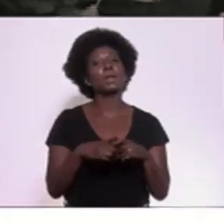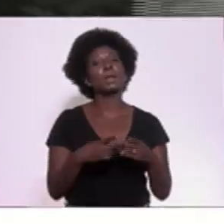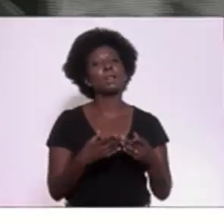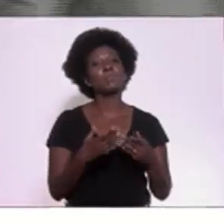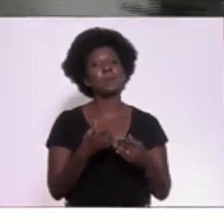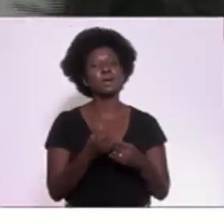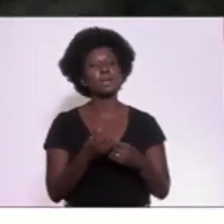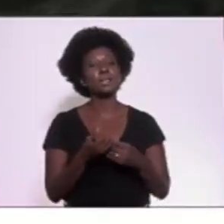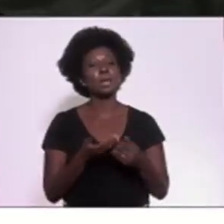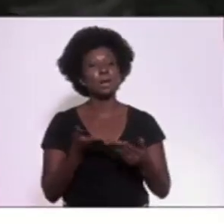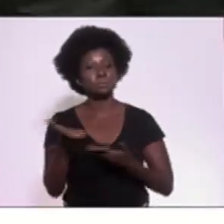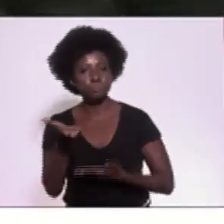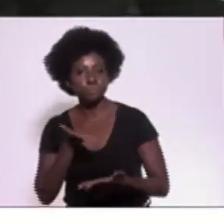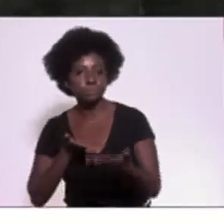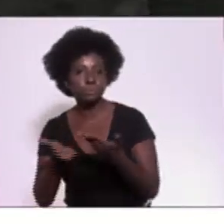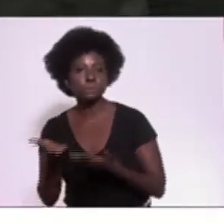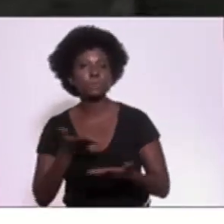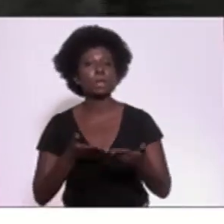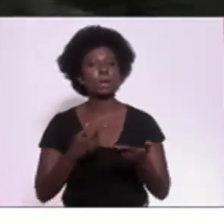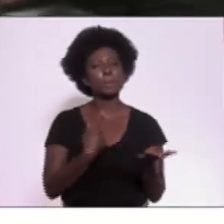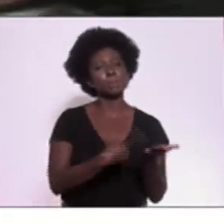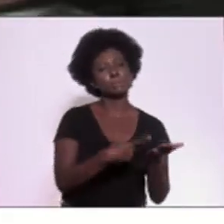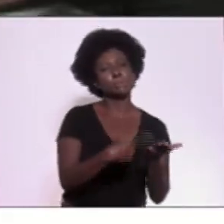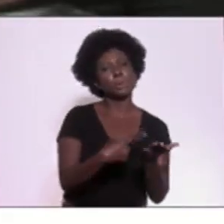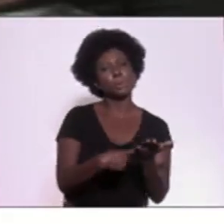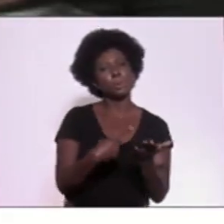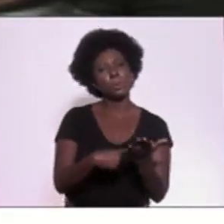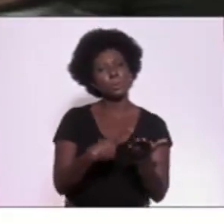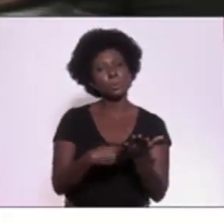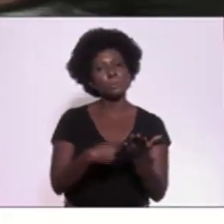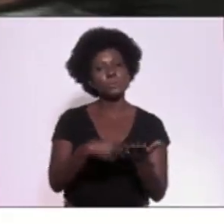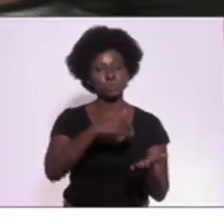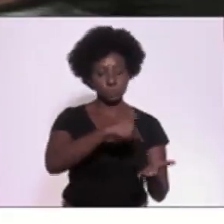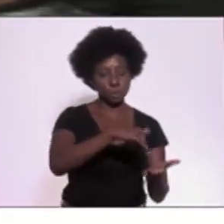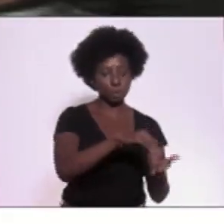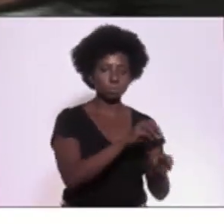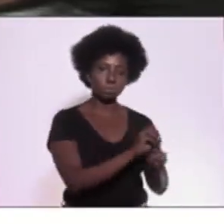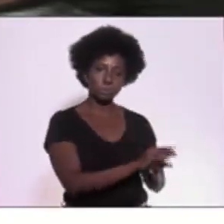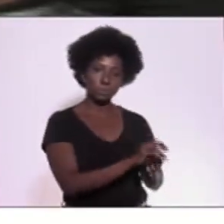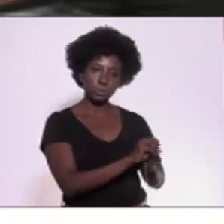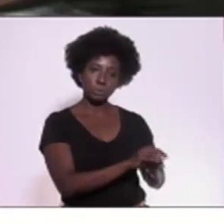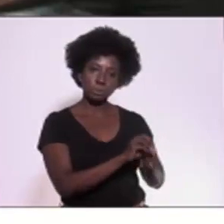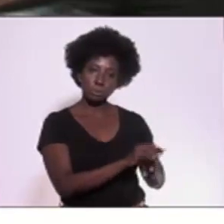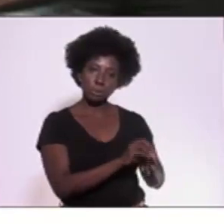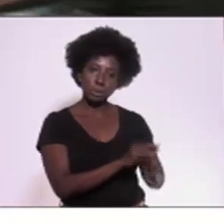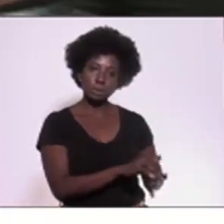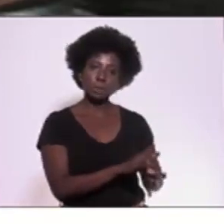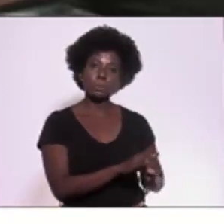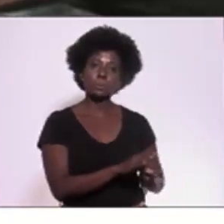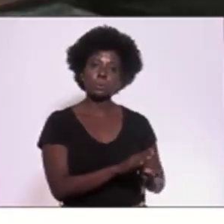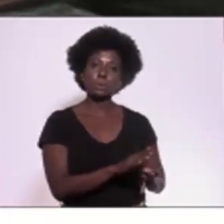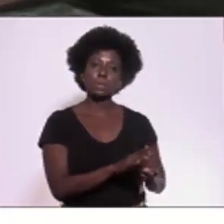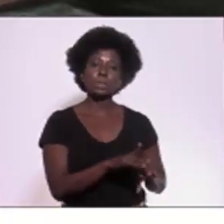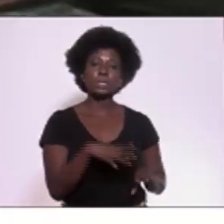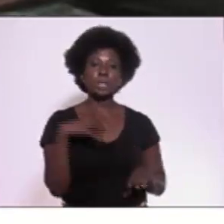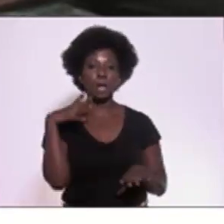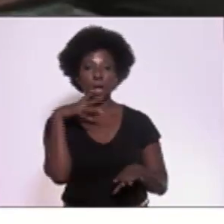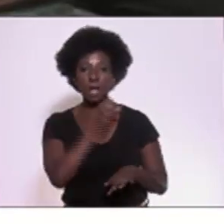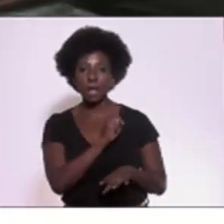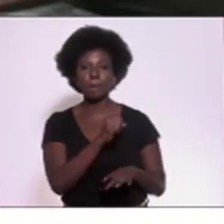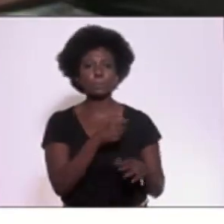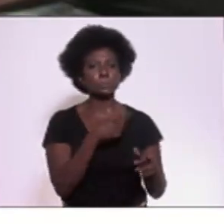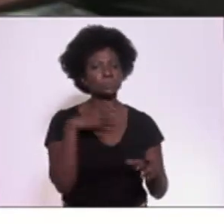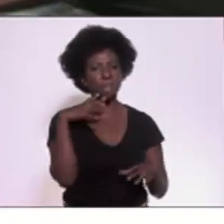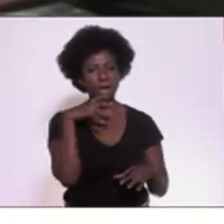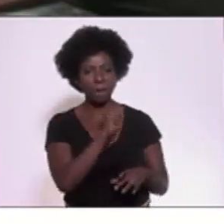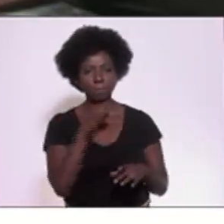transferência. E temos esse compromisso do secretário de Estado de Educação de que vai acelerar a digitalização